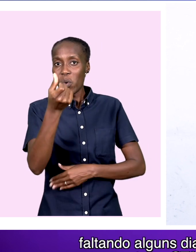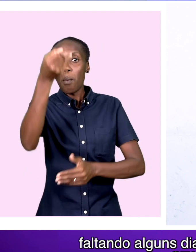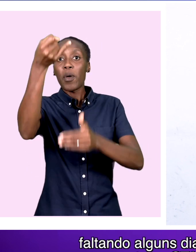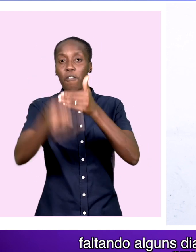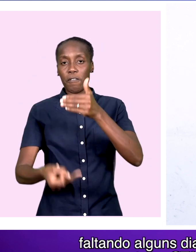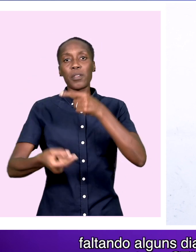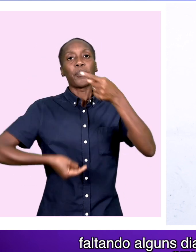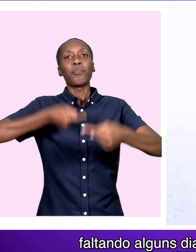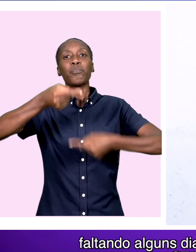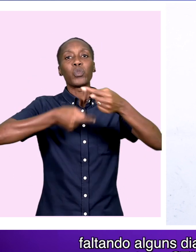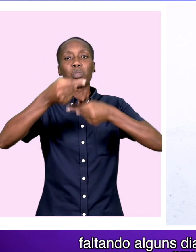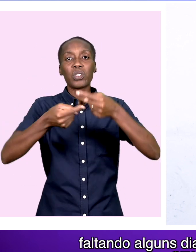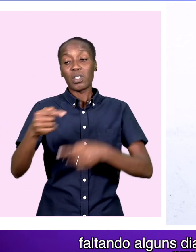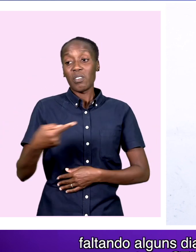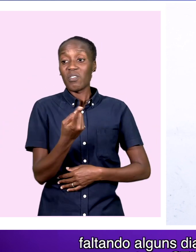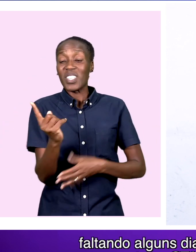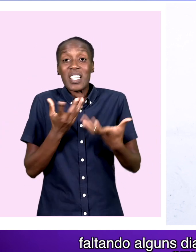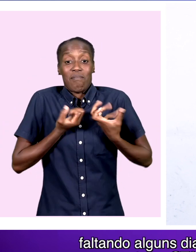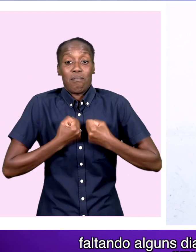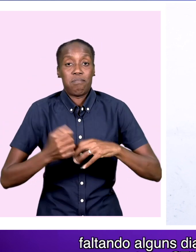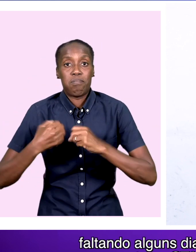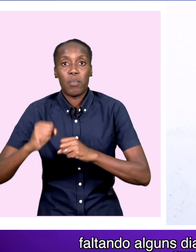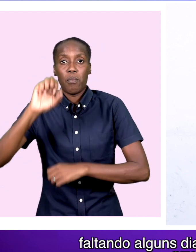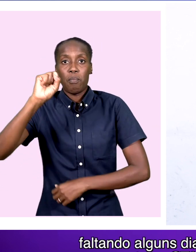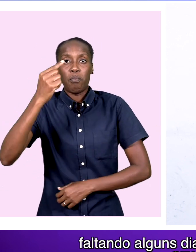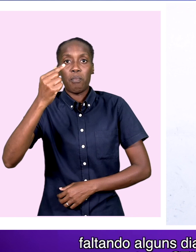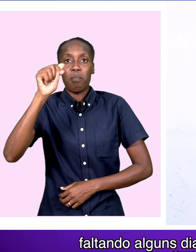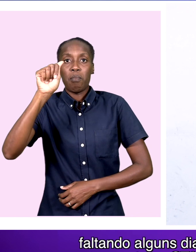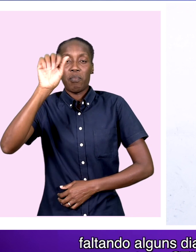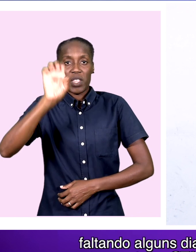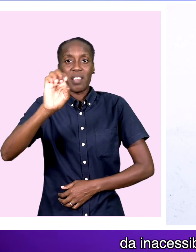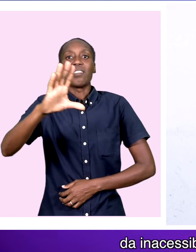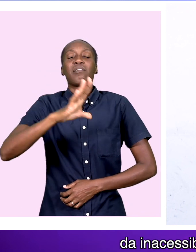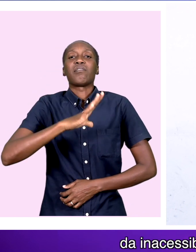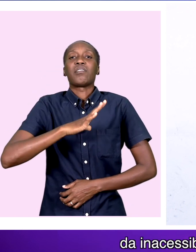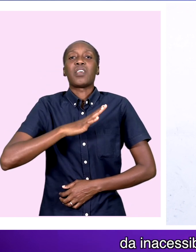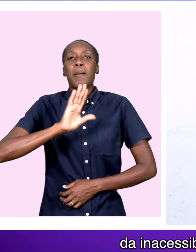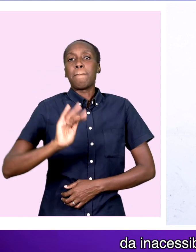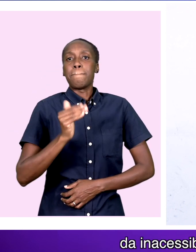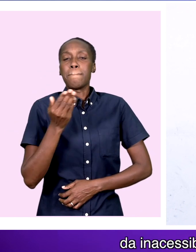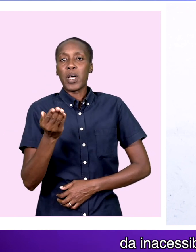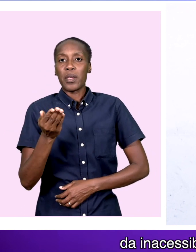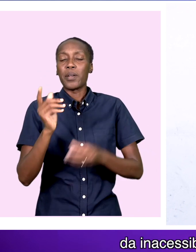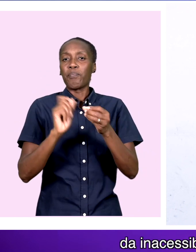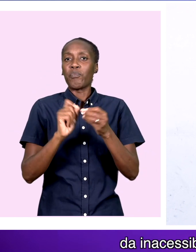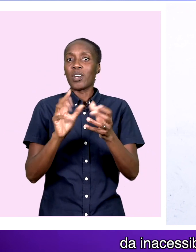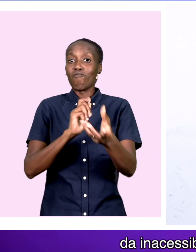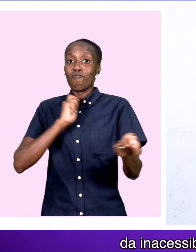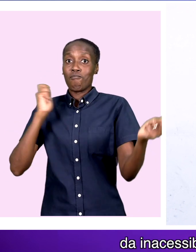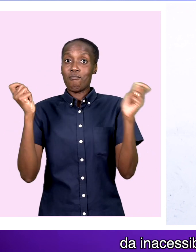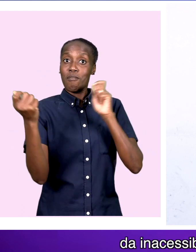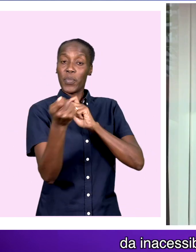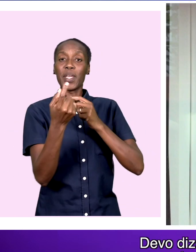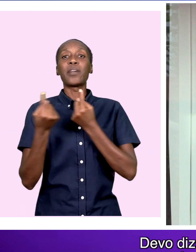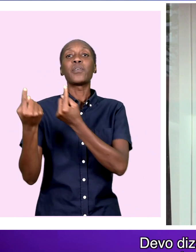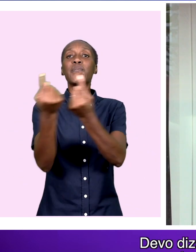STAI levará a cabo para inverter esta situação de falta de acessibilidade nos locais de